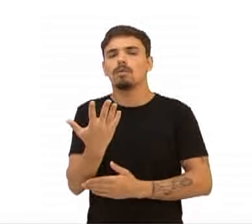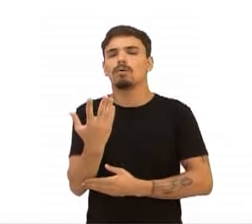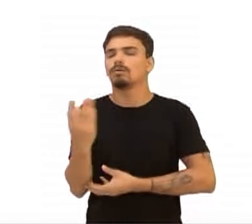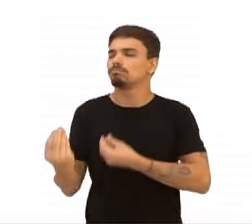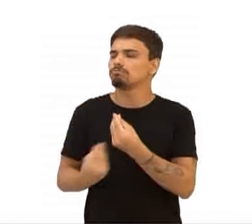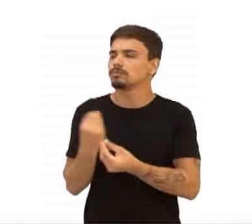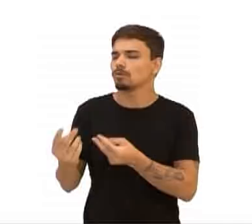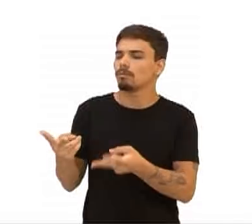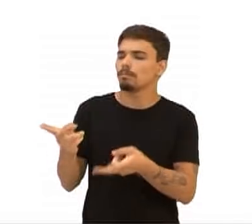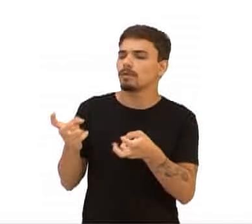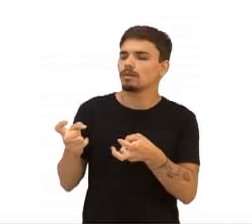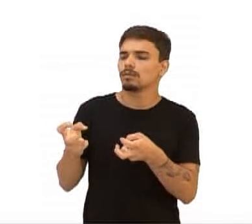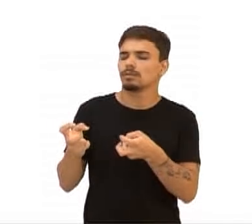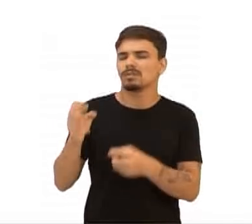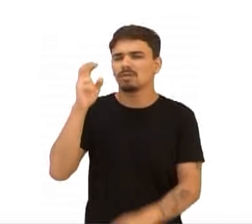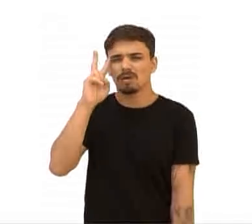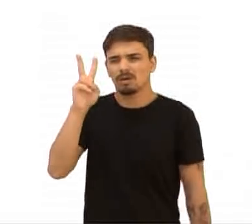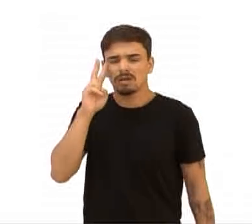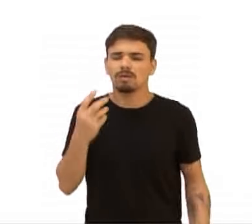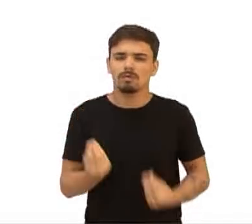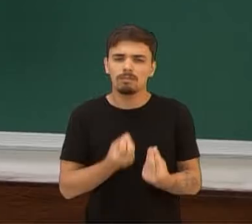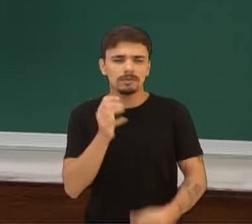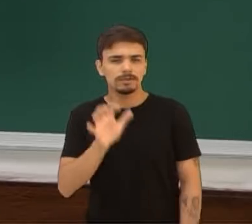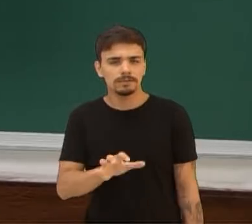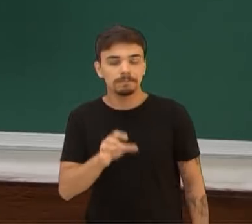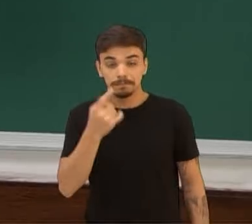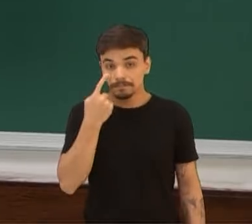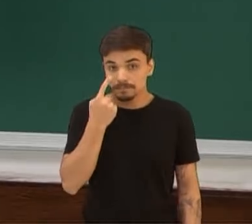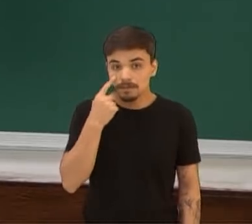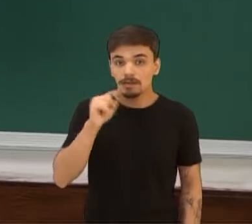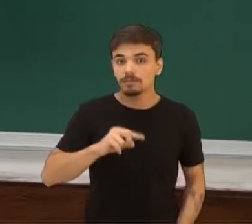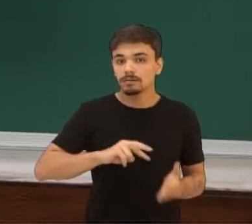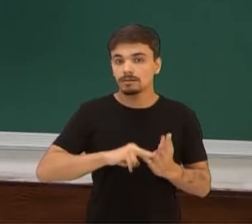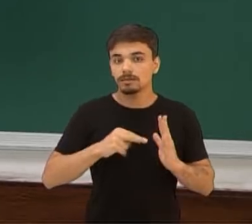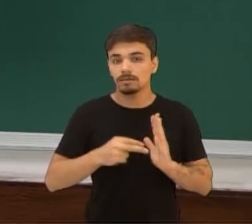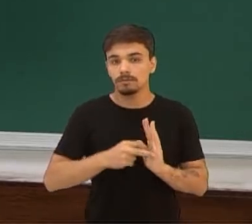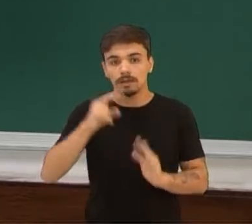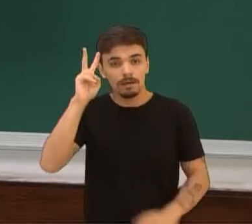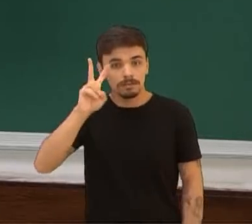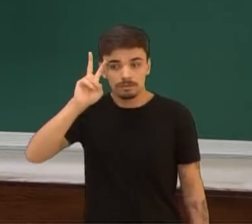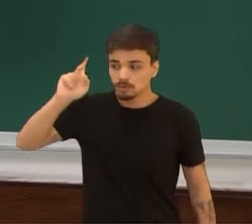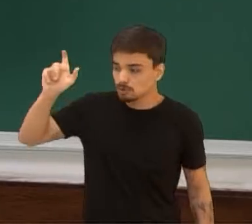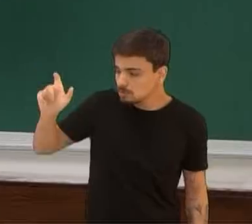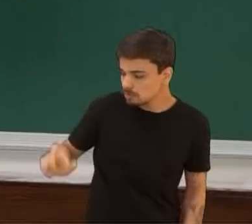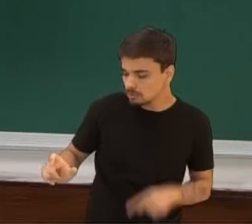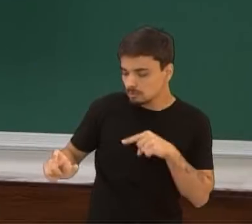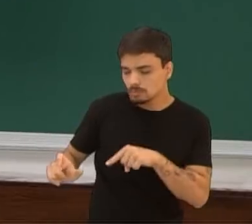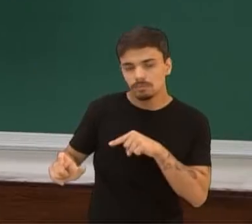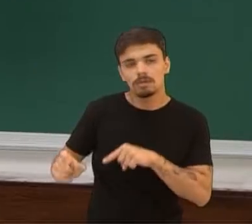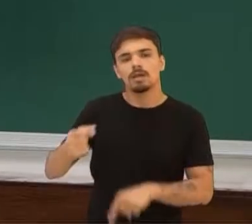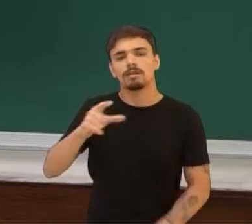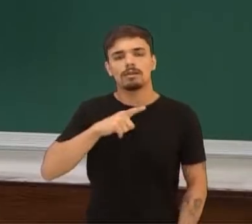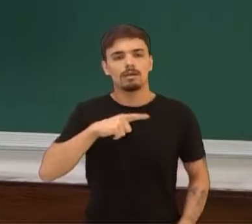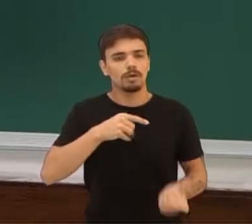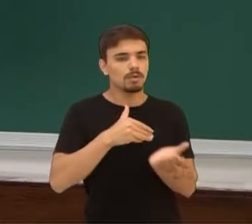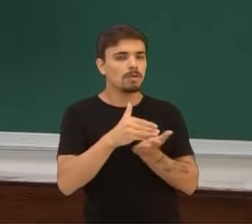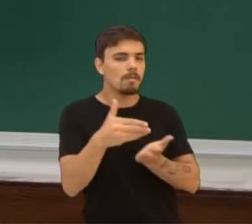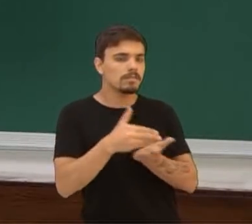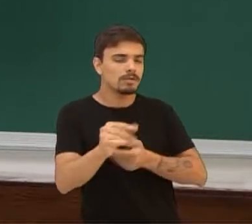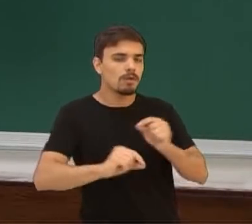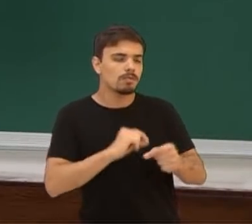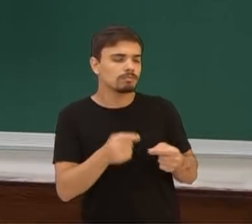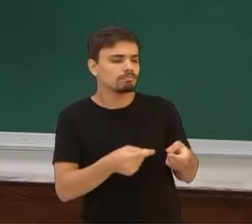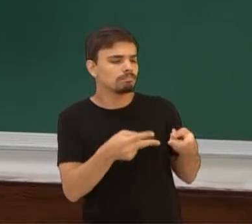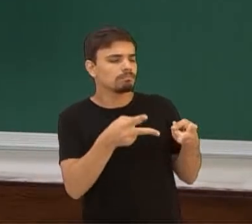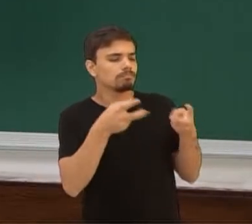assim perspectiva historiográfica, professora? Isso quer dizer que os historiadores eles vão começar a pegar o